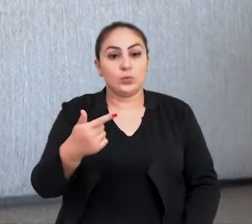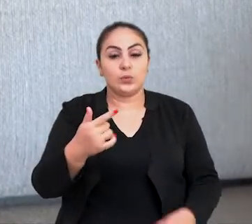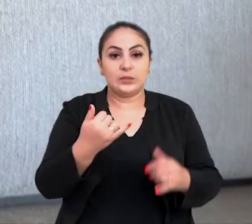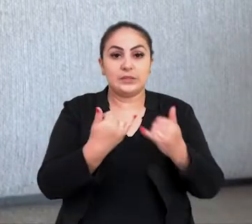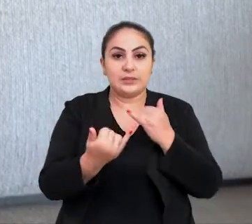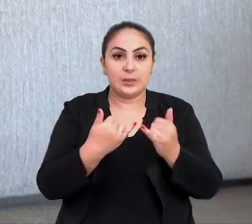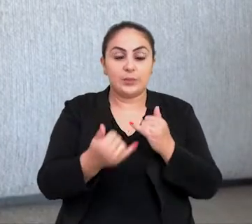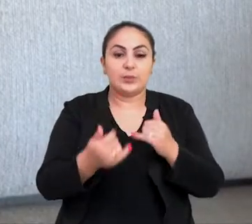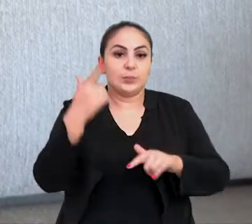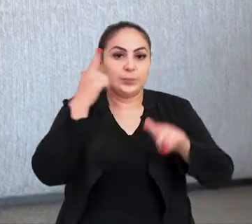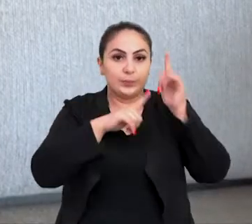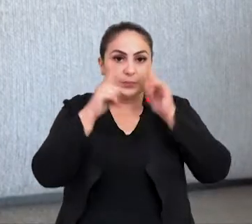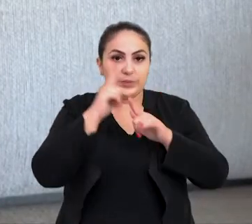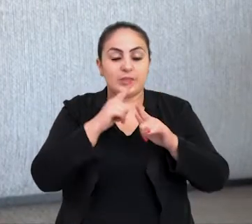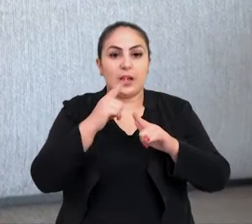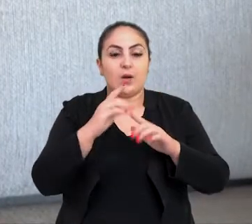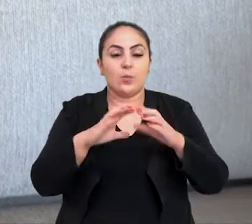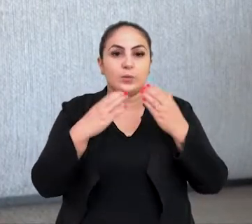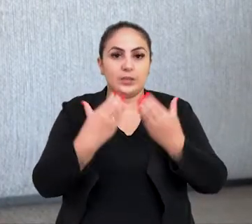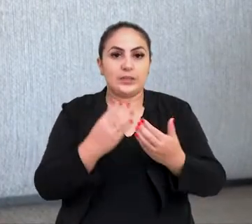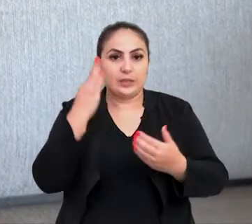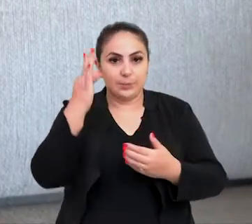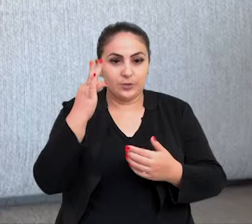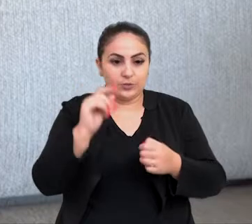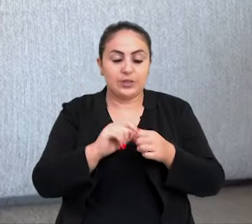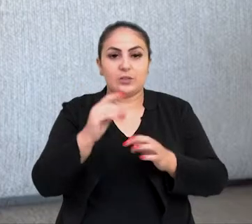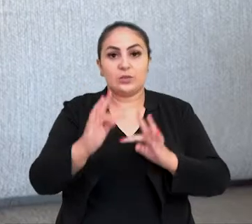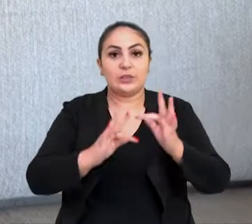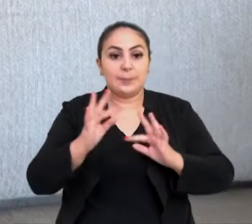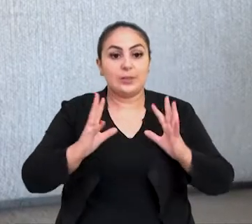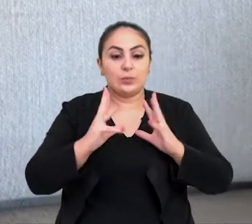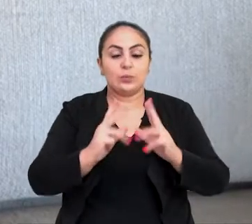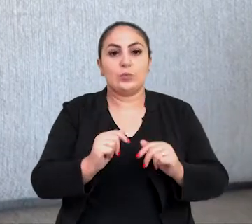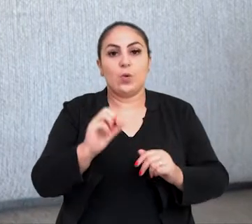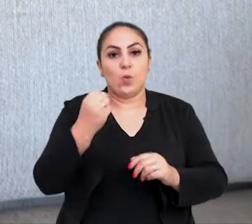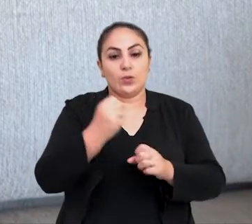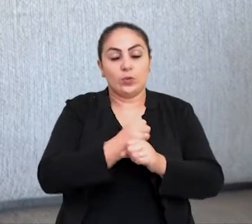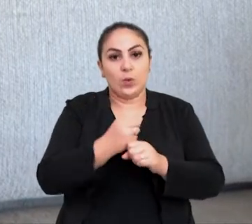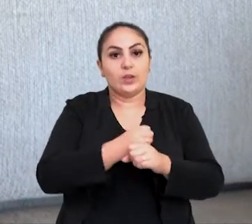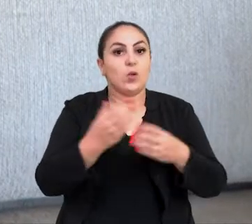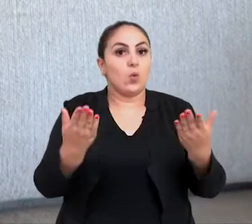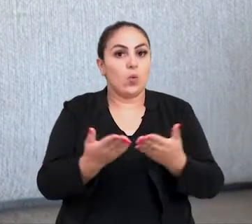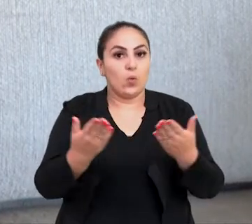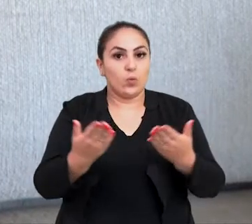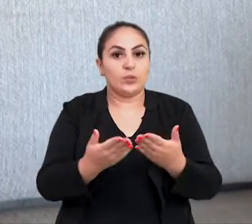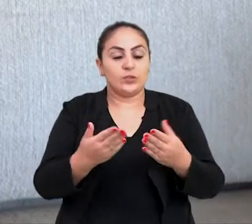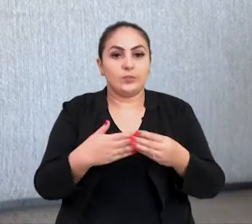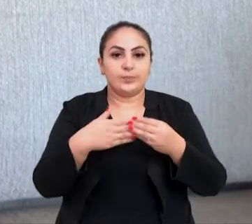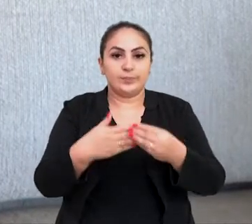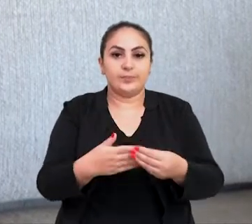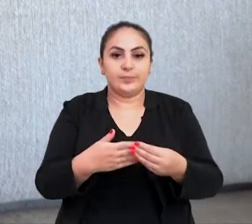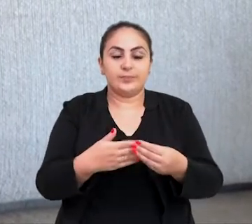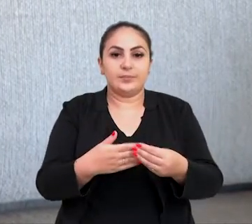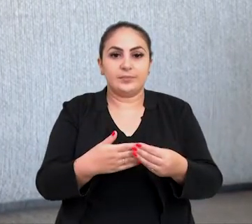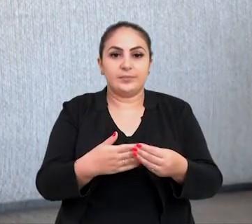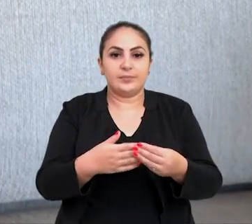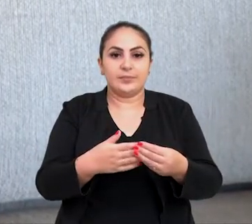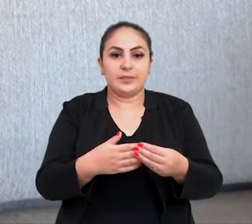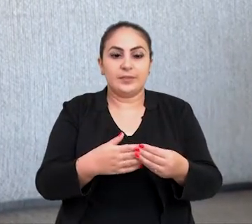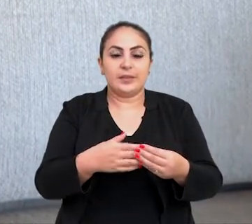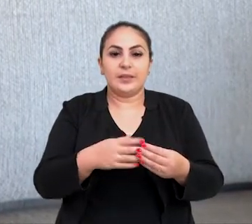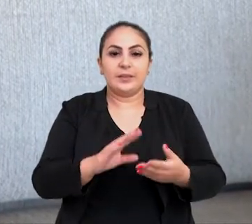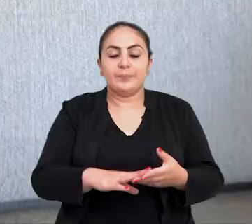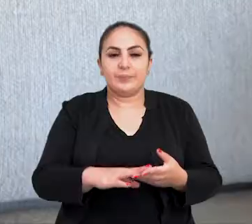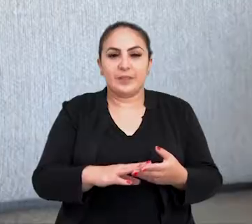de vitória da comunidade terapêutica. Ele fez o seu tratamento há 8 anos e hoje é consultor em